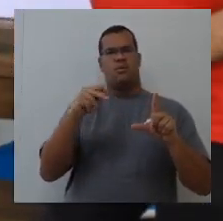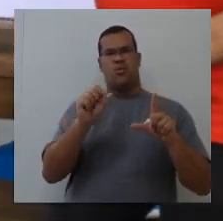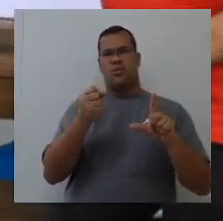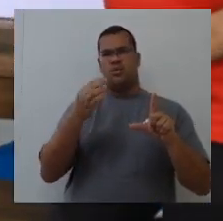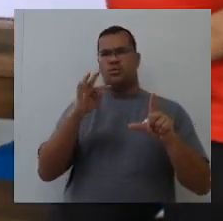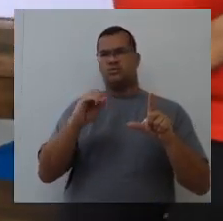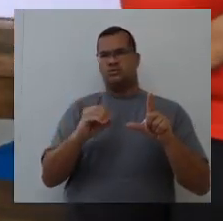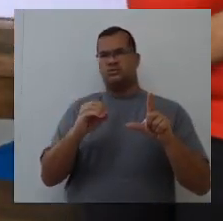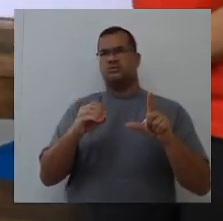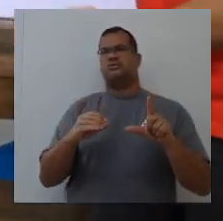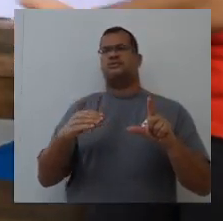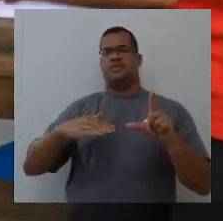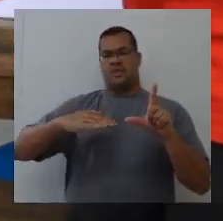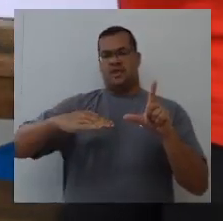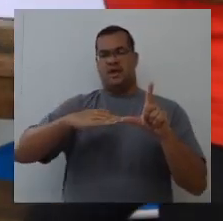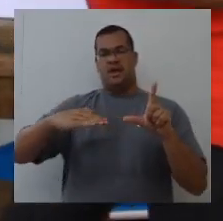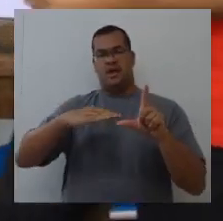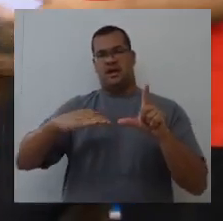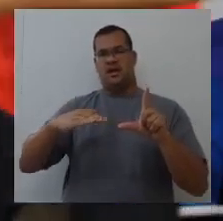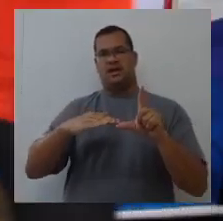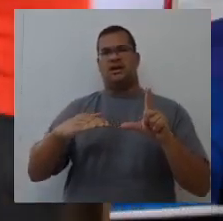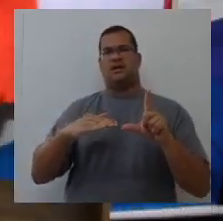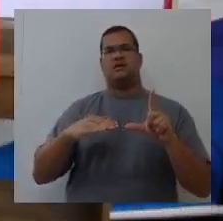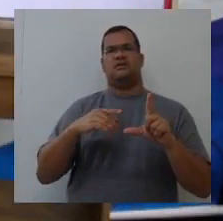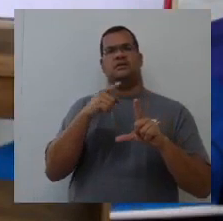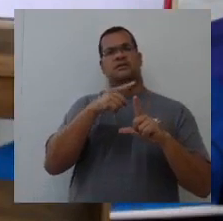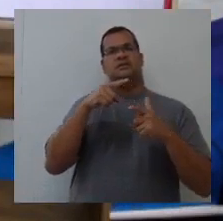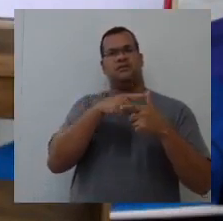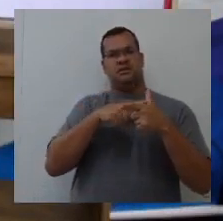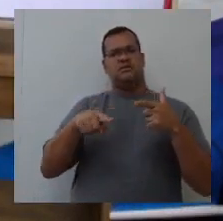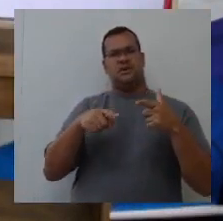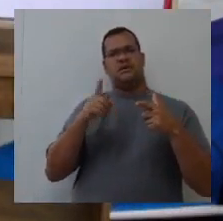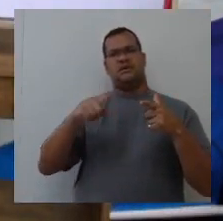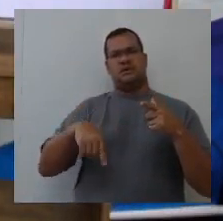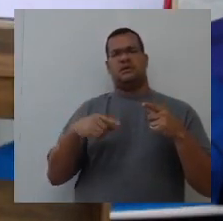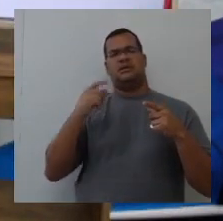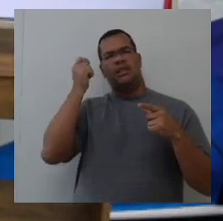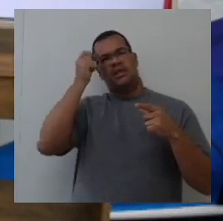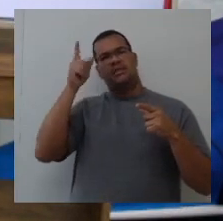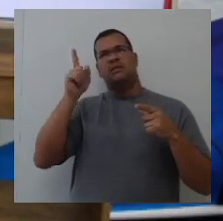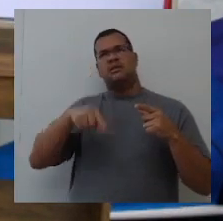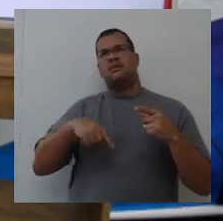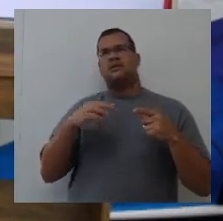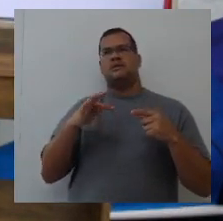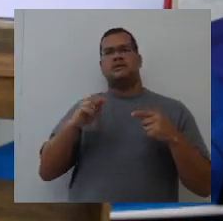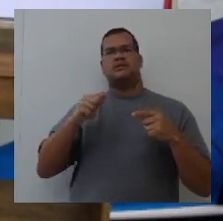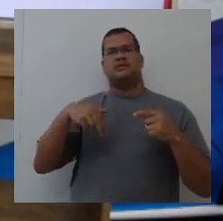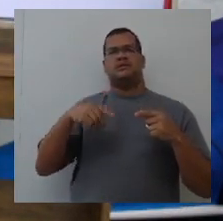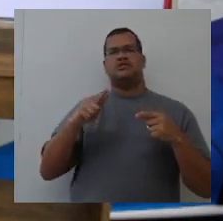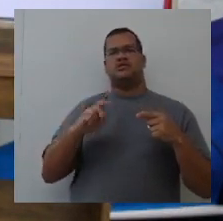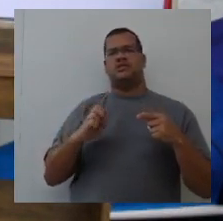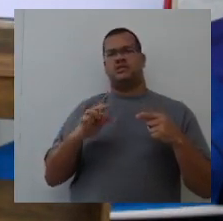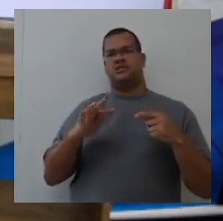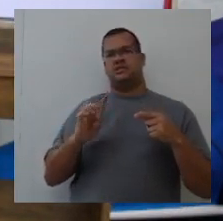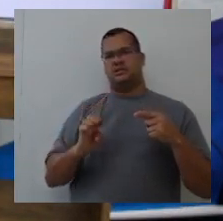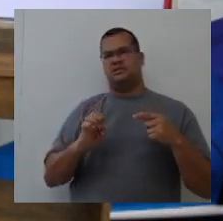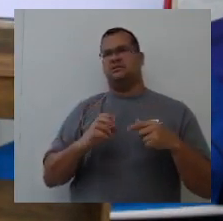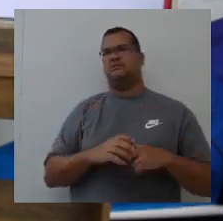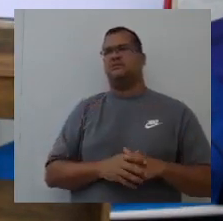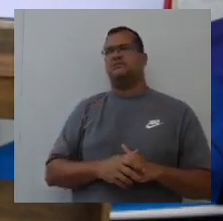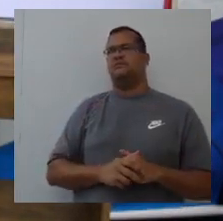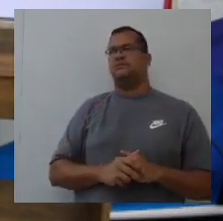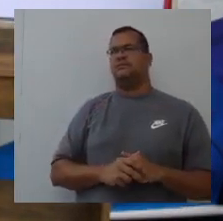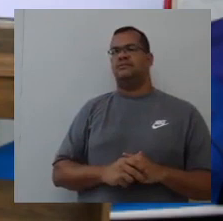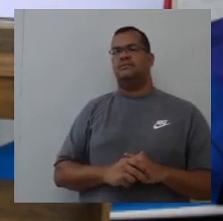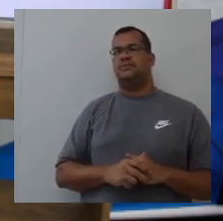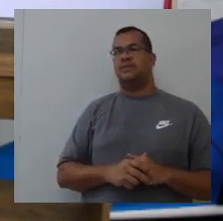adjacente. Então, dividir cateto oposto pelo cateto adjacente faz parte dessa ideia de tangente, beleza? Da